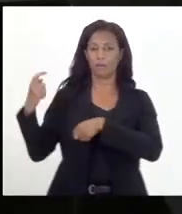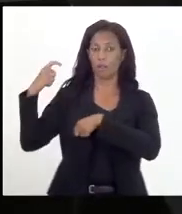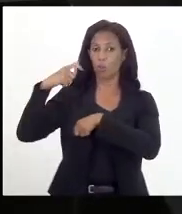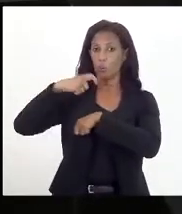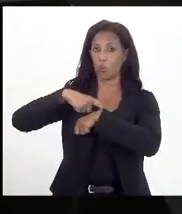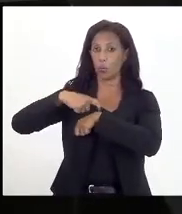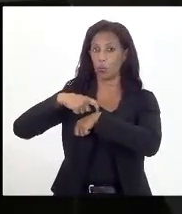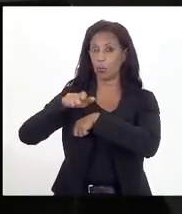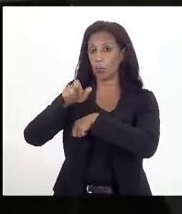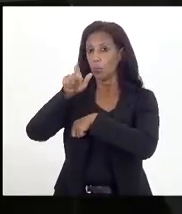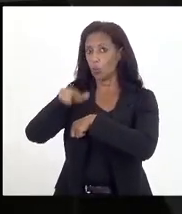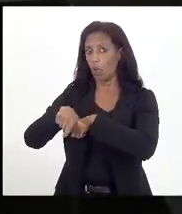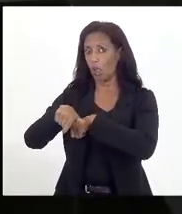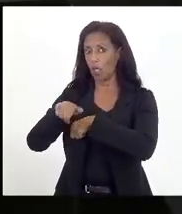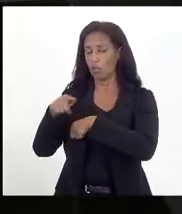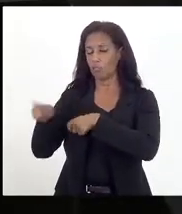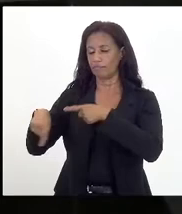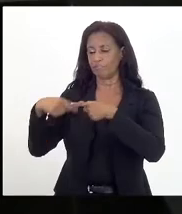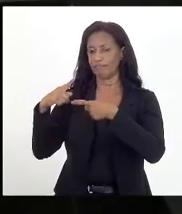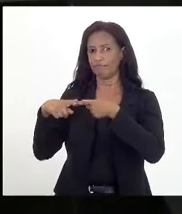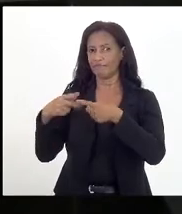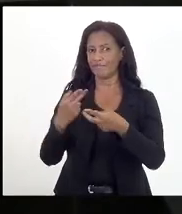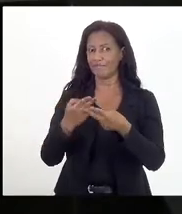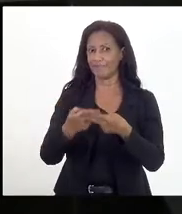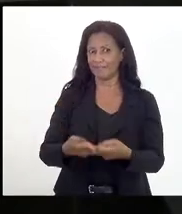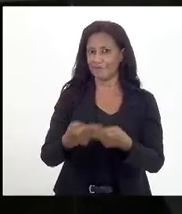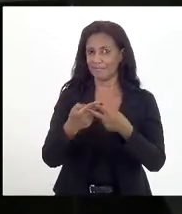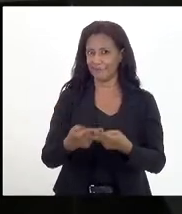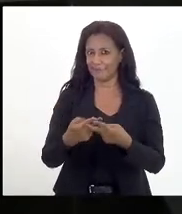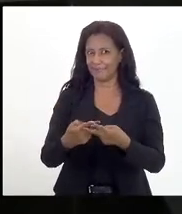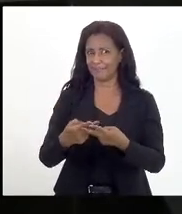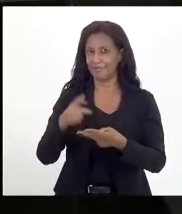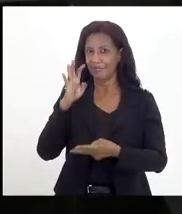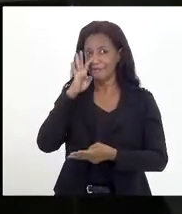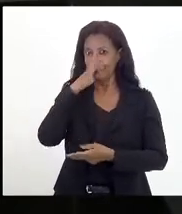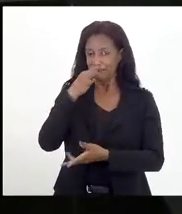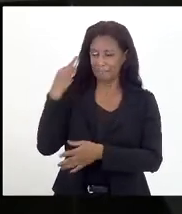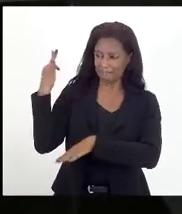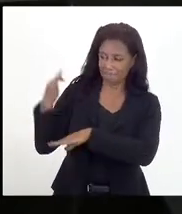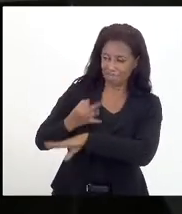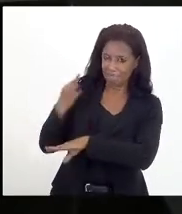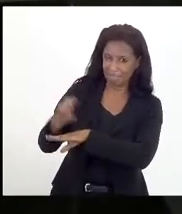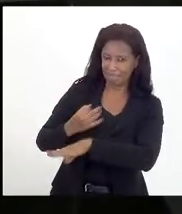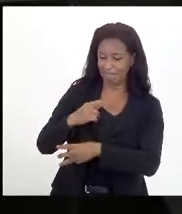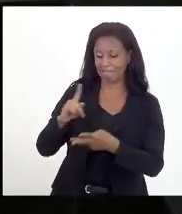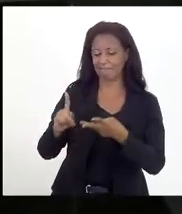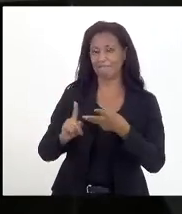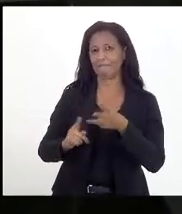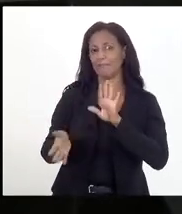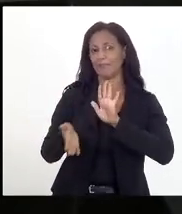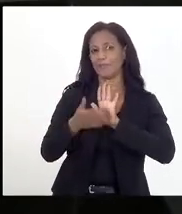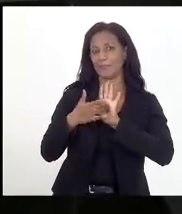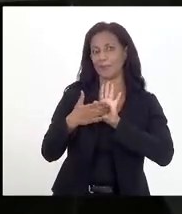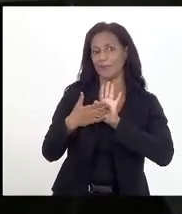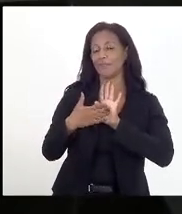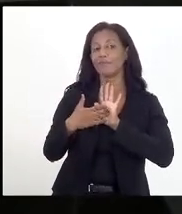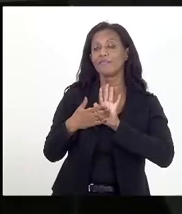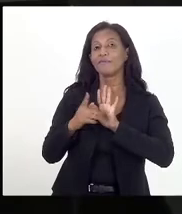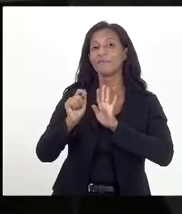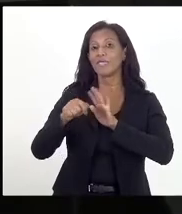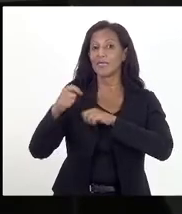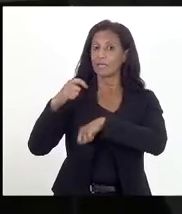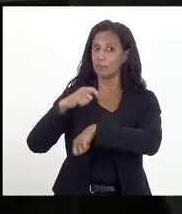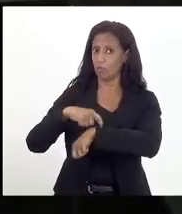tempo é de paciência para persistência e propósito e